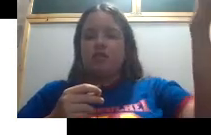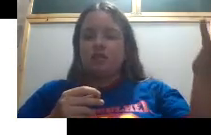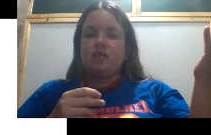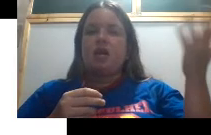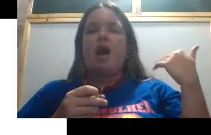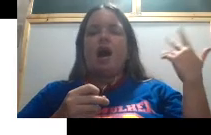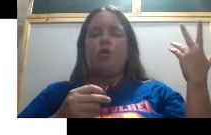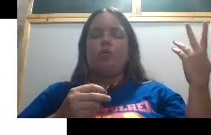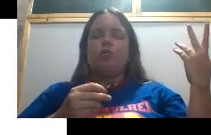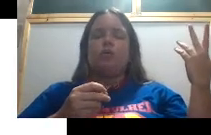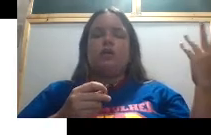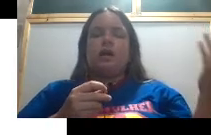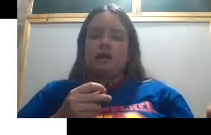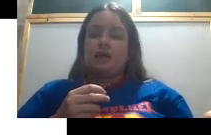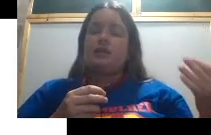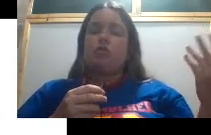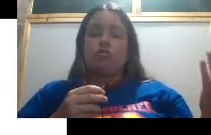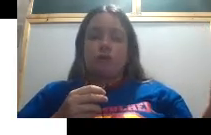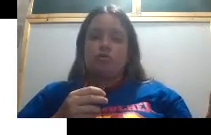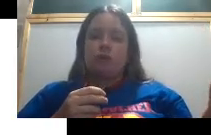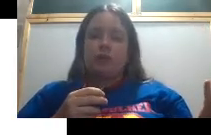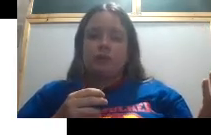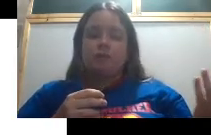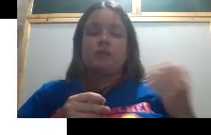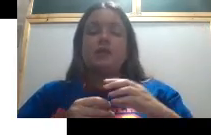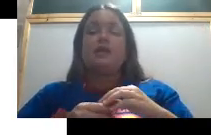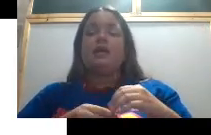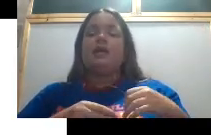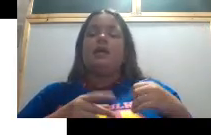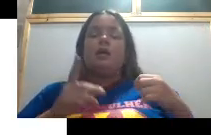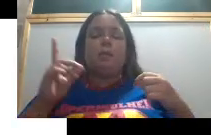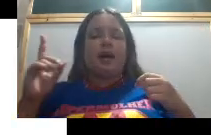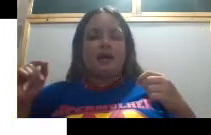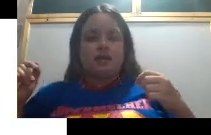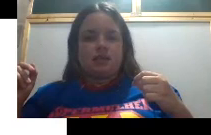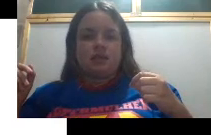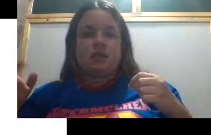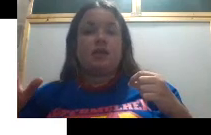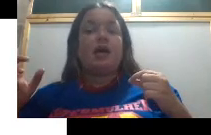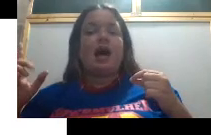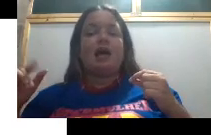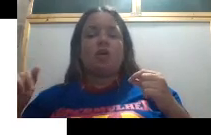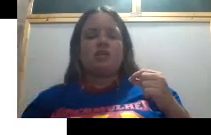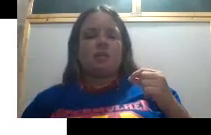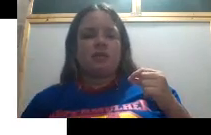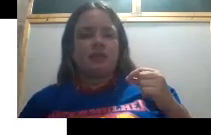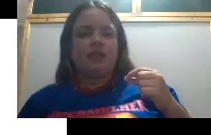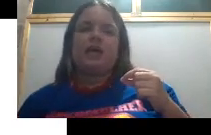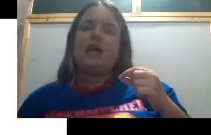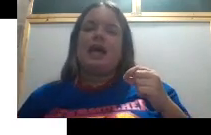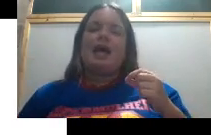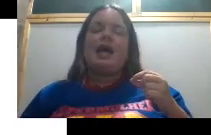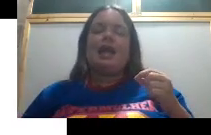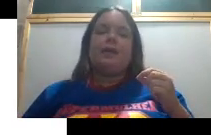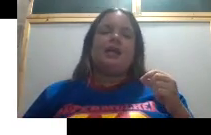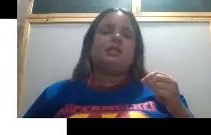fica quase de frente ao Atacadão nós vemos também é mas a nossa